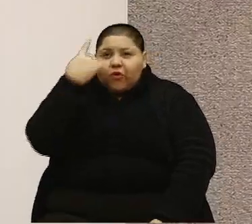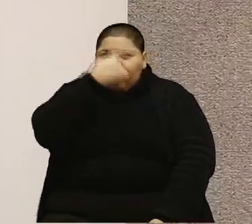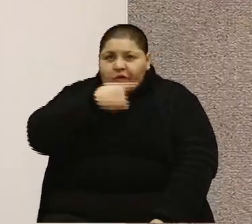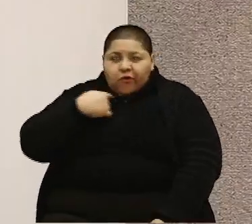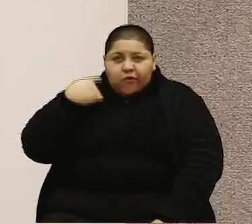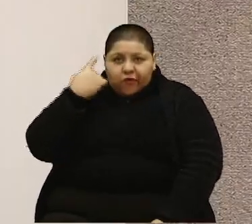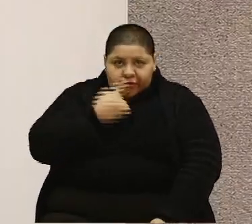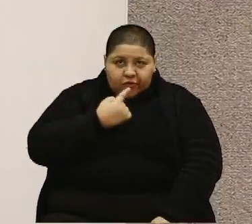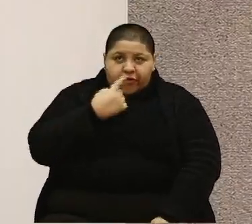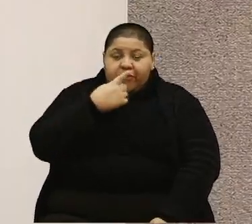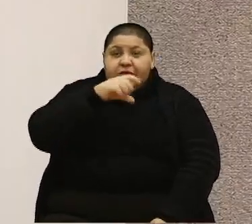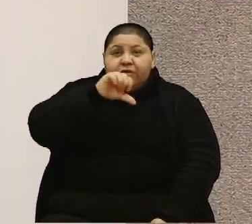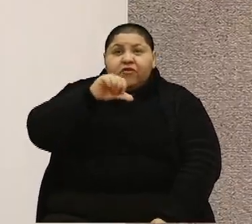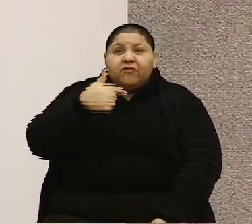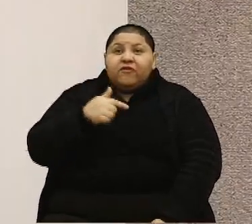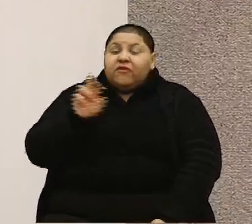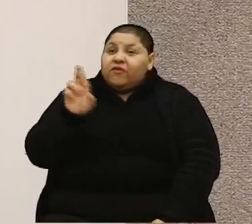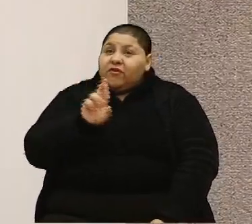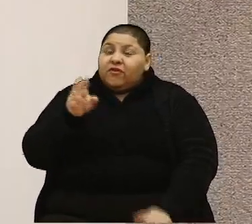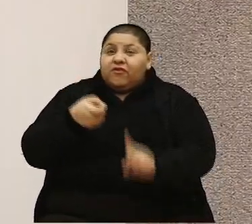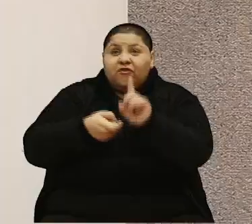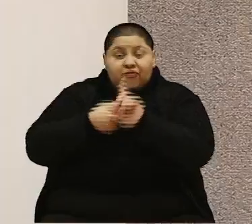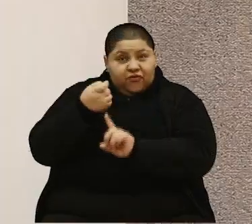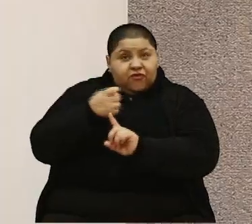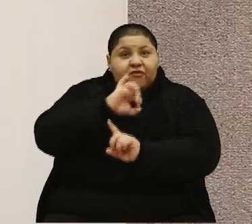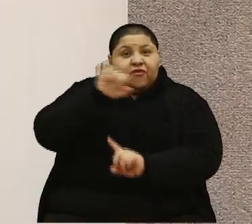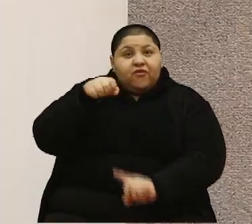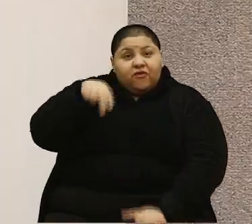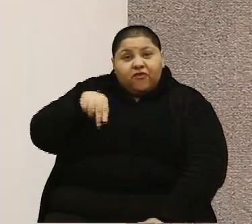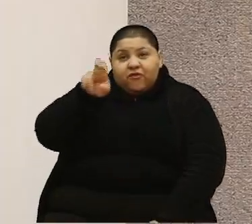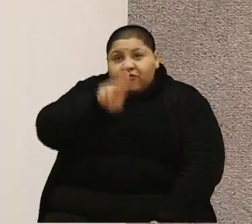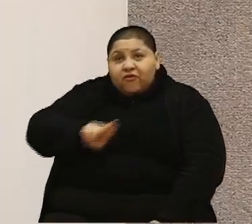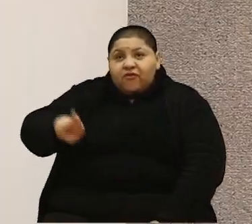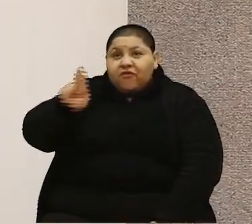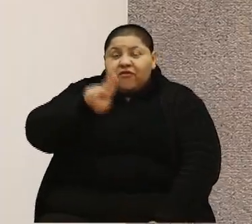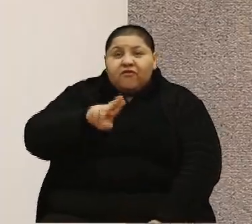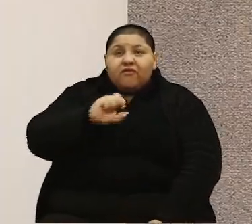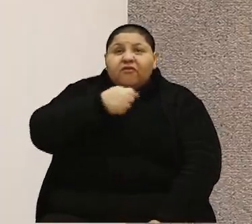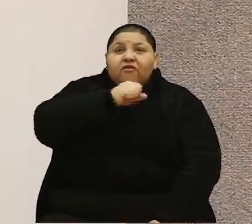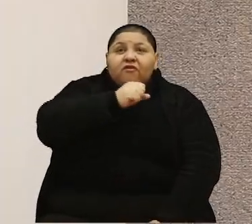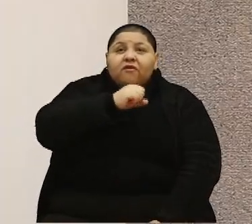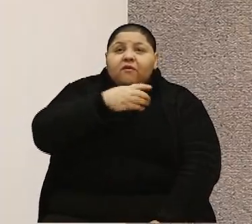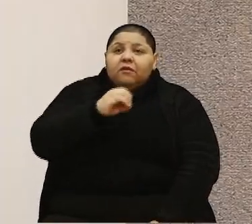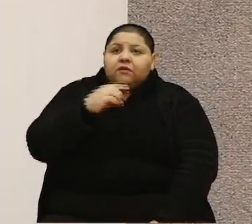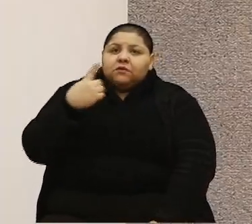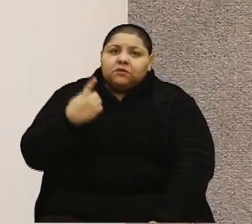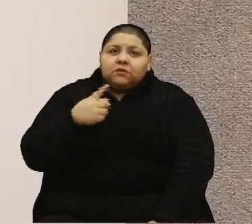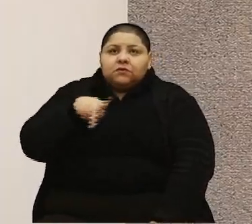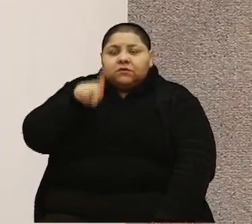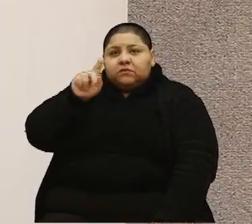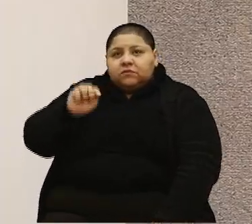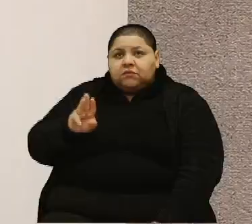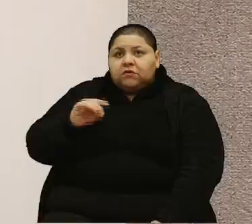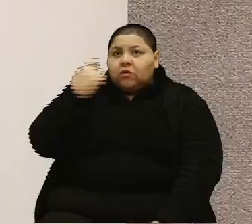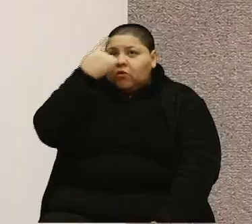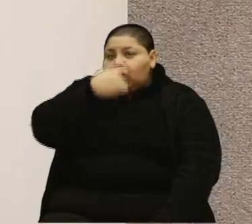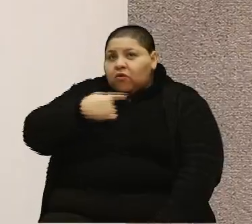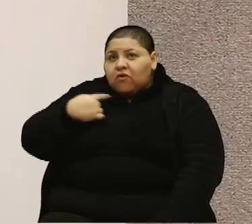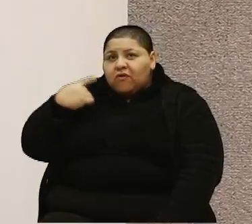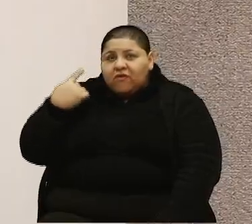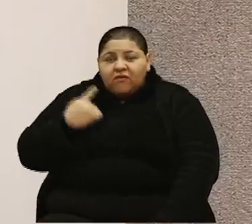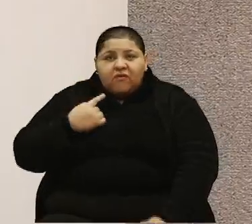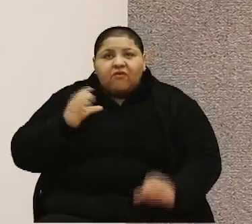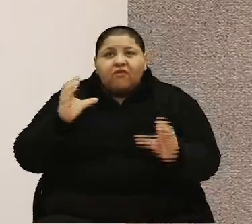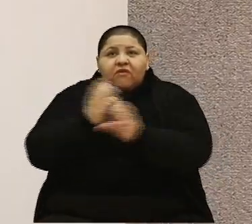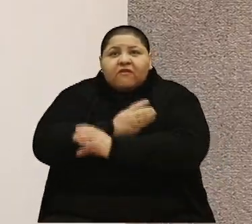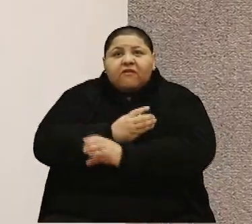gás de R$ 197. No mês de junho, o consumo deles foi para 801 kWh, dando um total